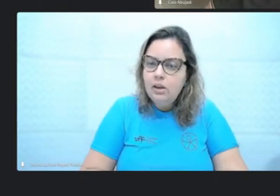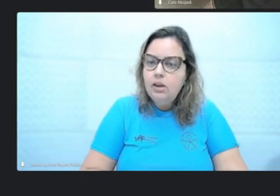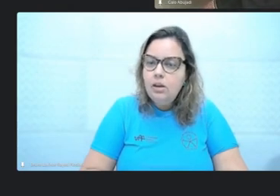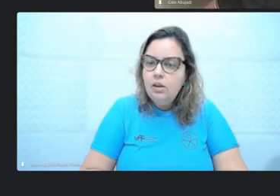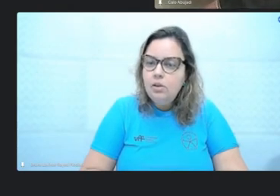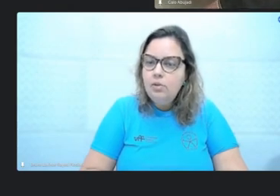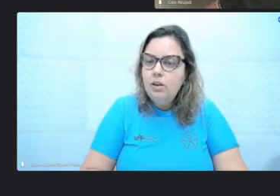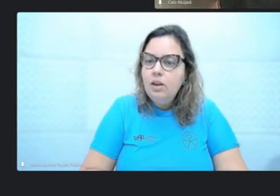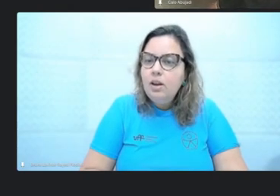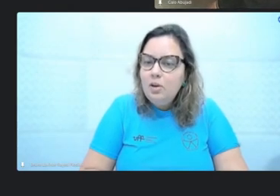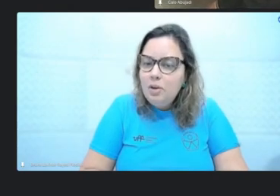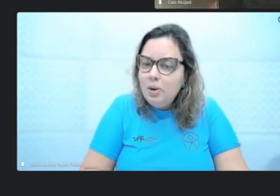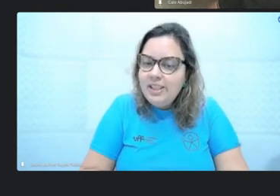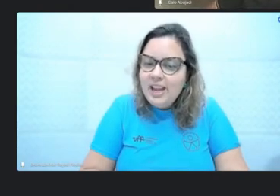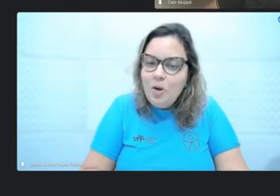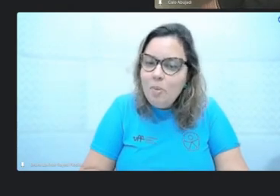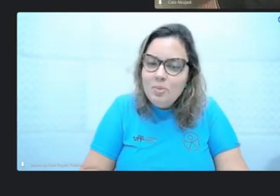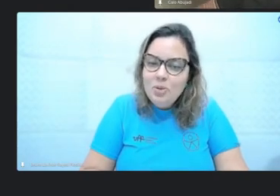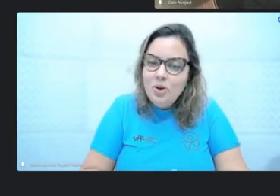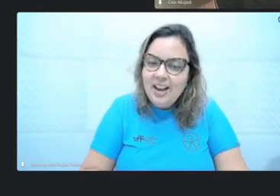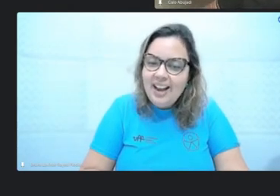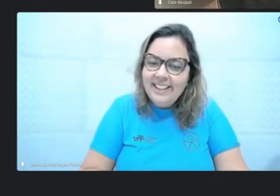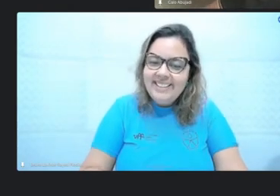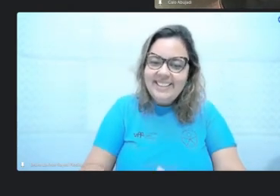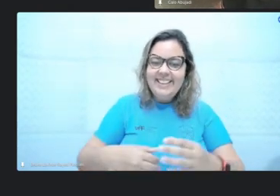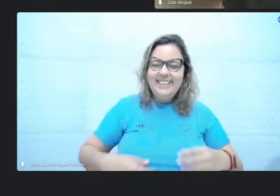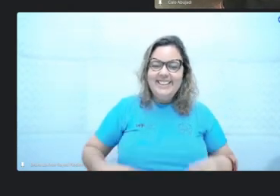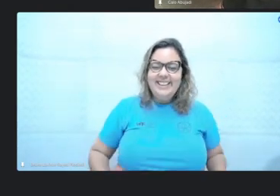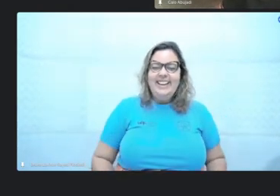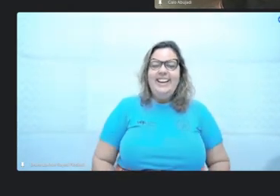né? Eu vim para o interior, mas não mudou nada.